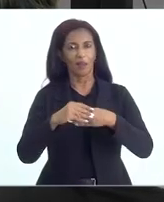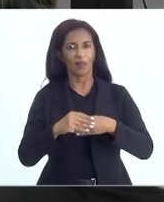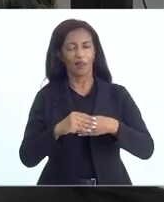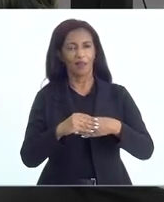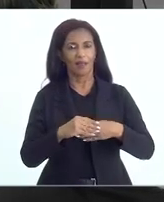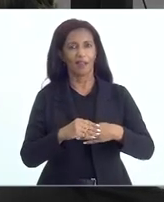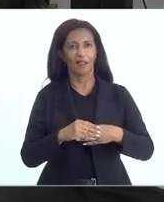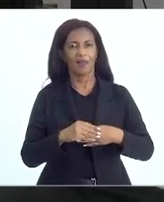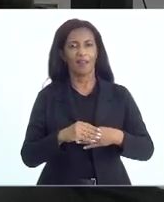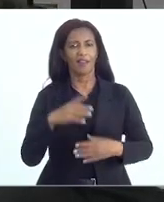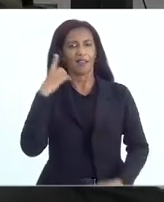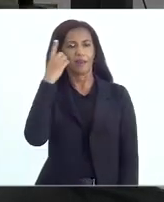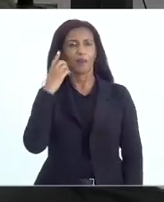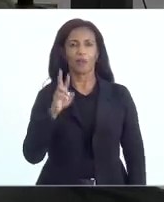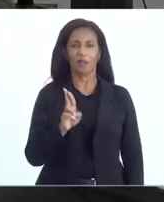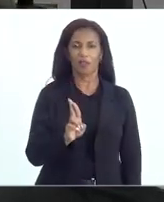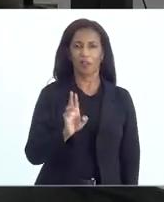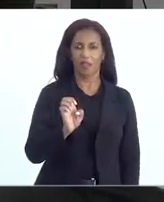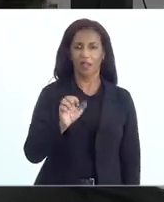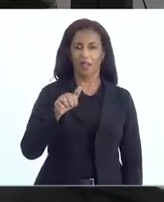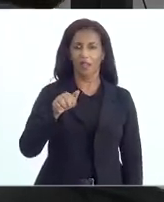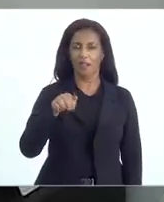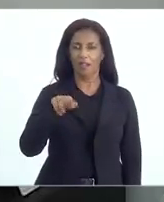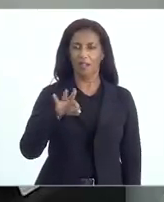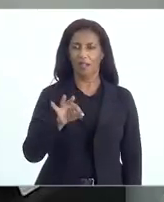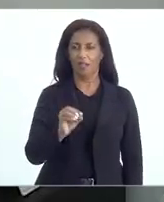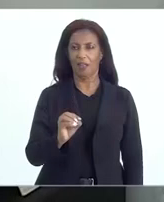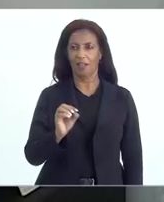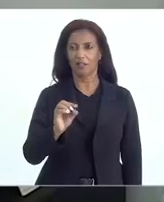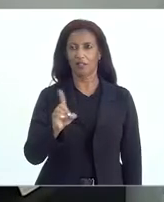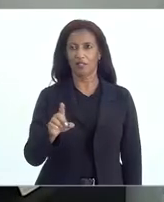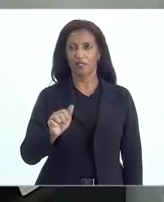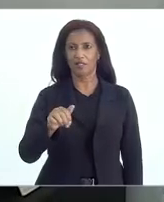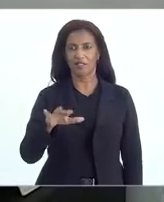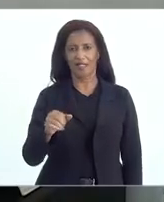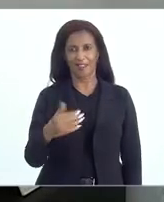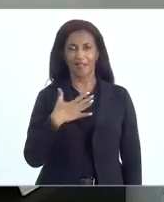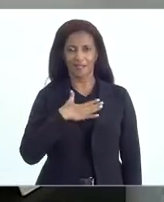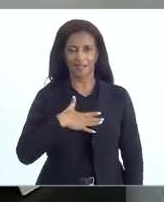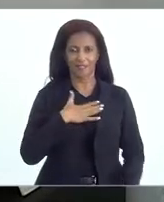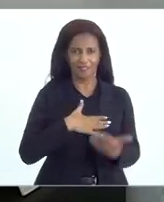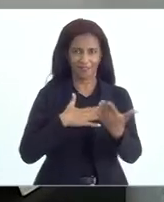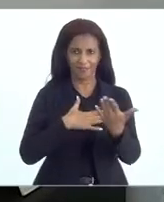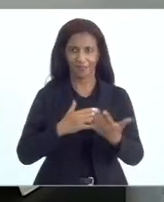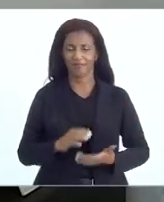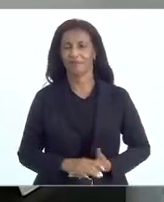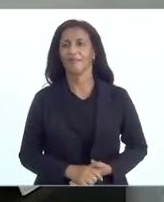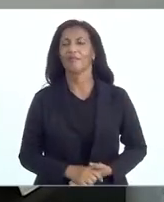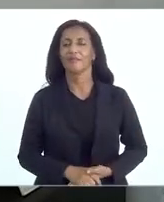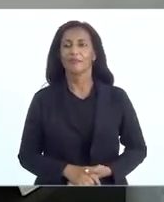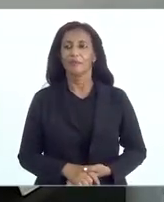do Deputado Renato Zaca daqui conosco eu também vi um ditado